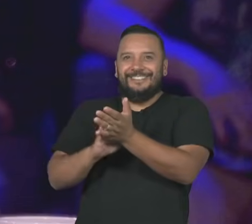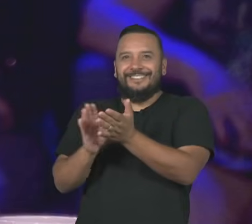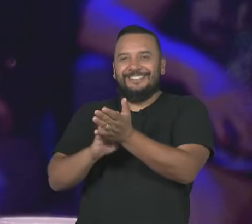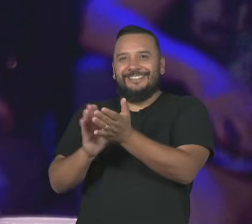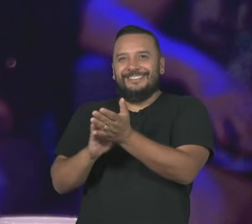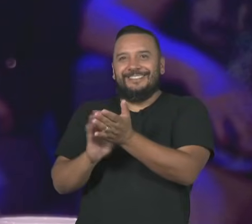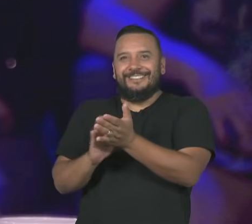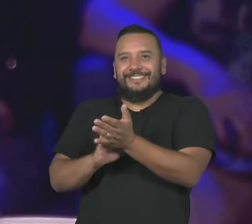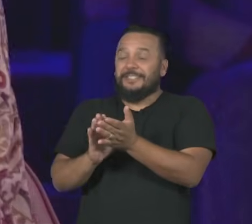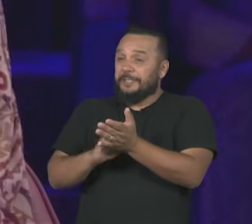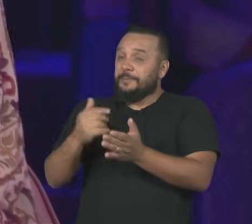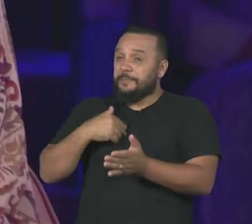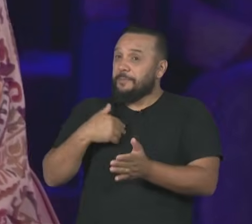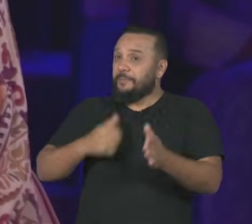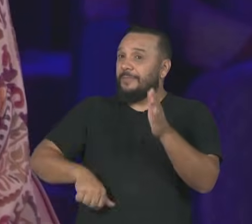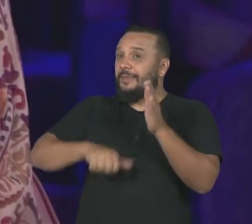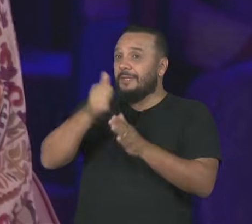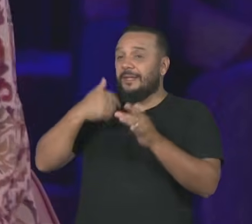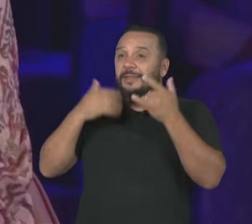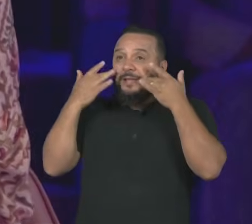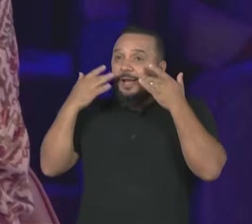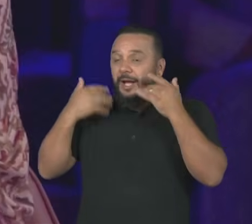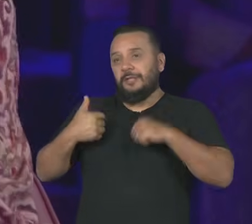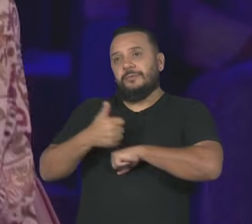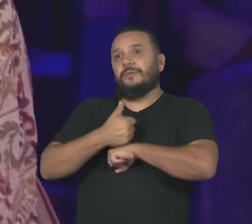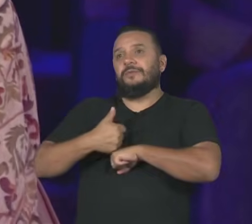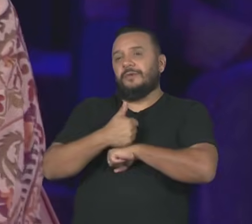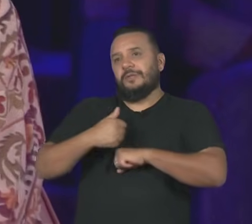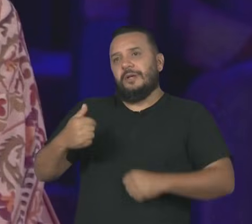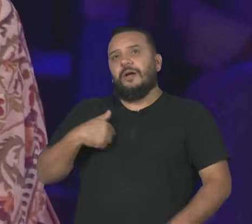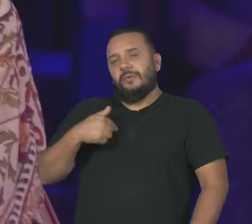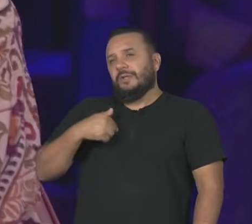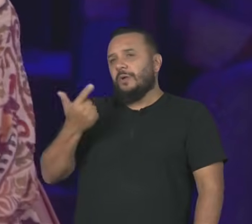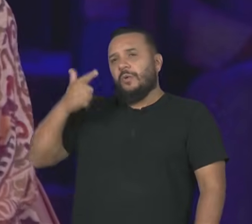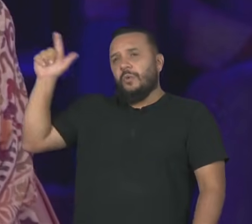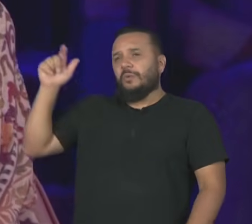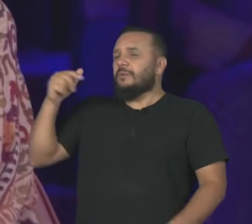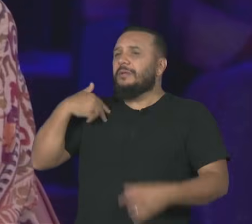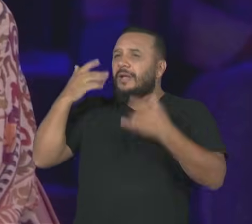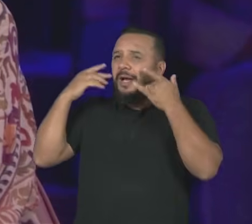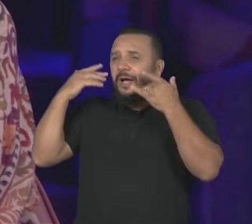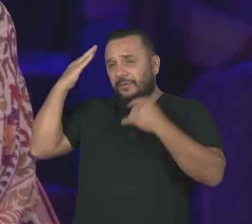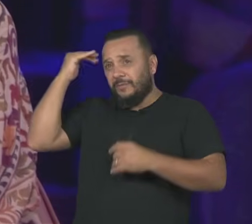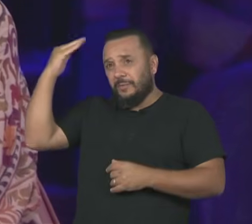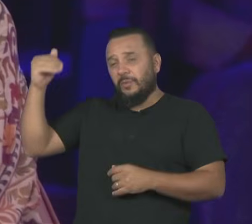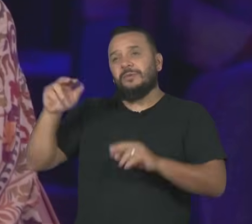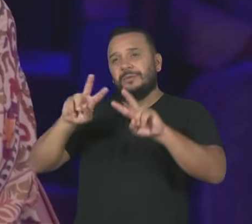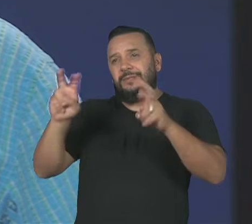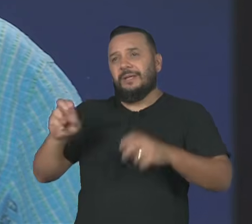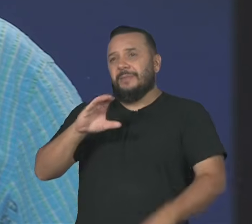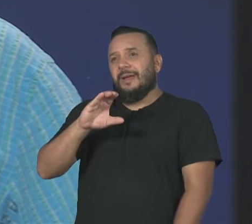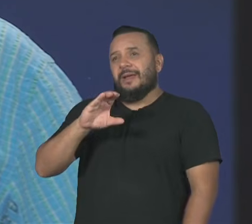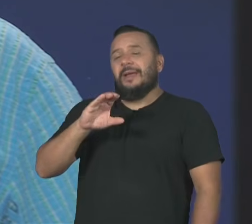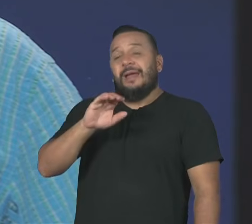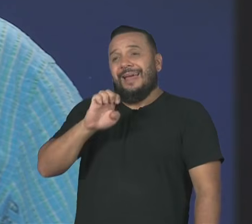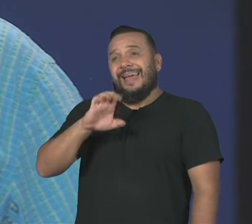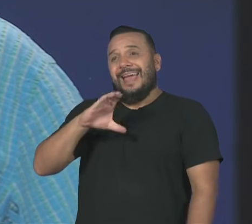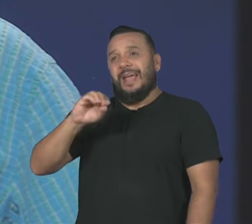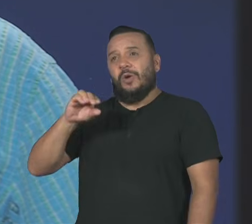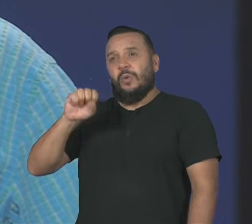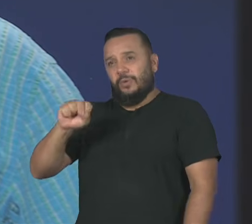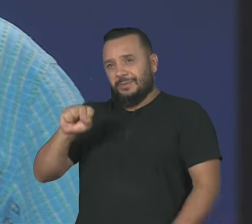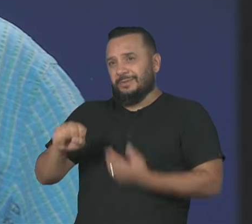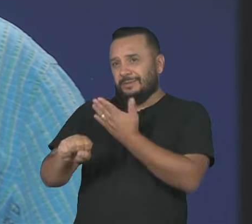E depois a minha primeira peça profissional foi outro estouro, que foi Ecos. Direção do